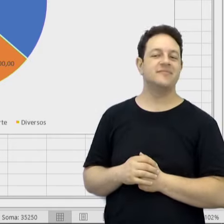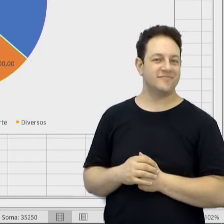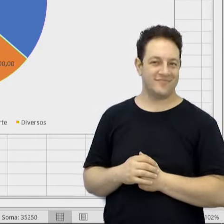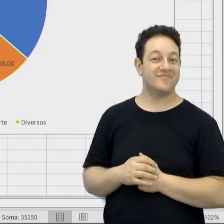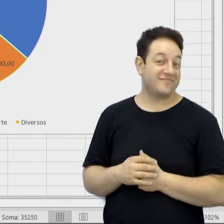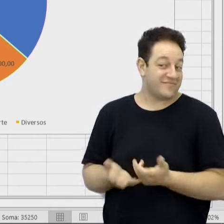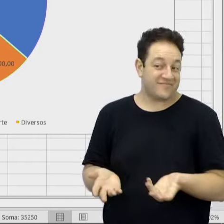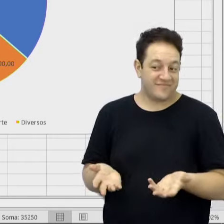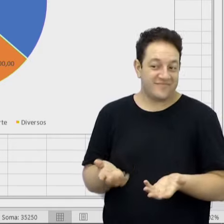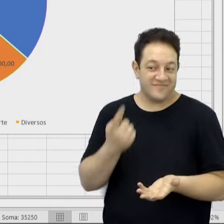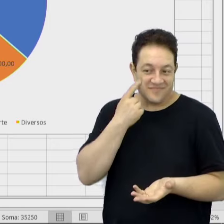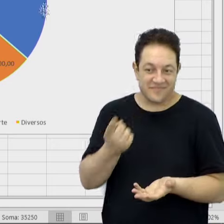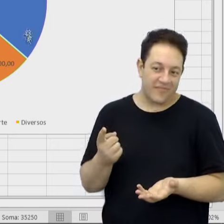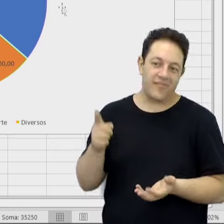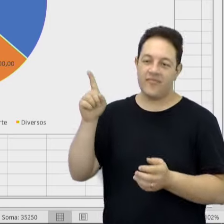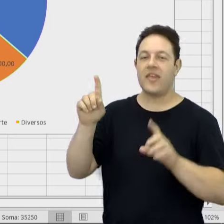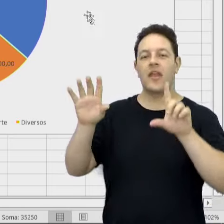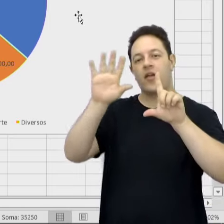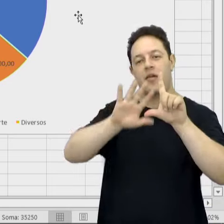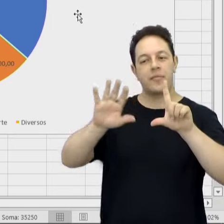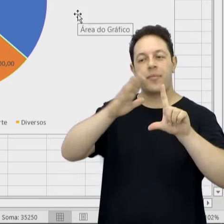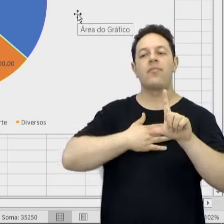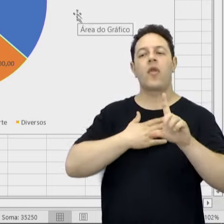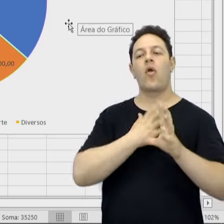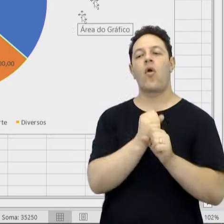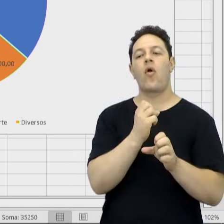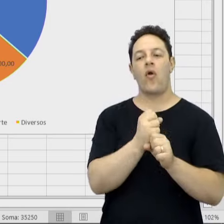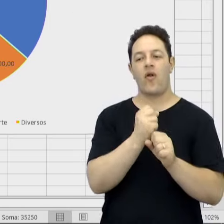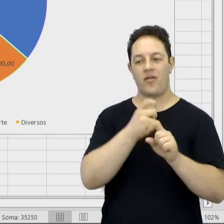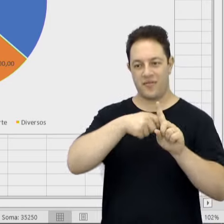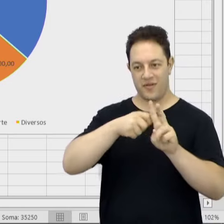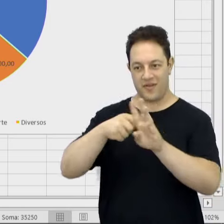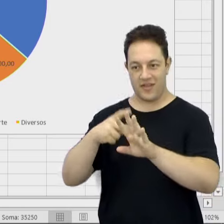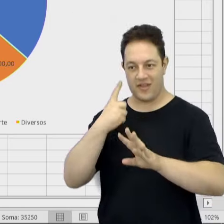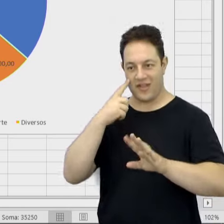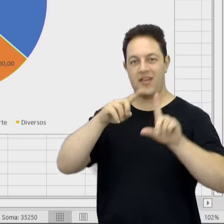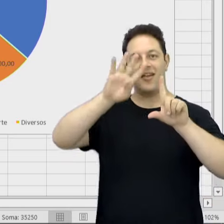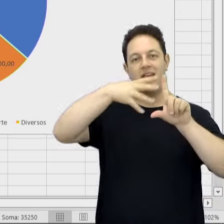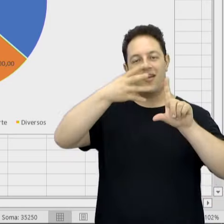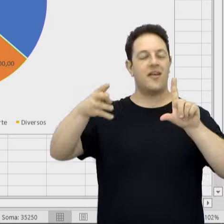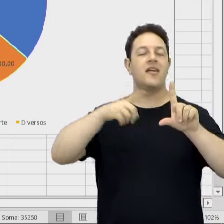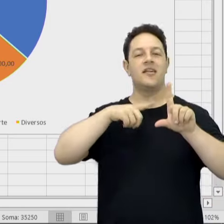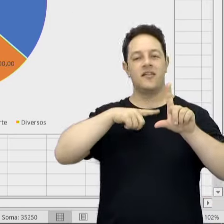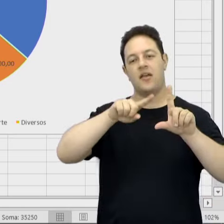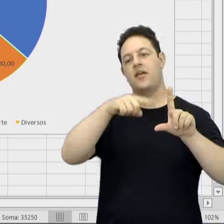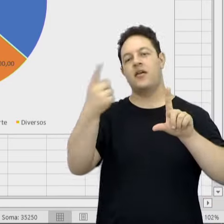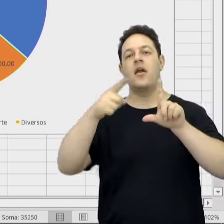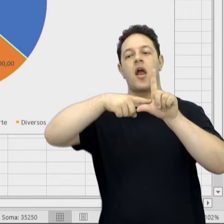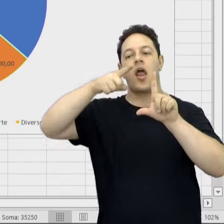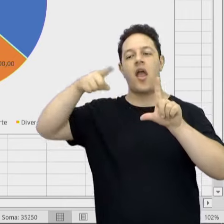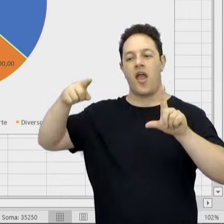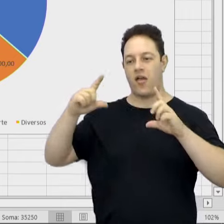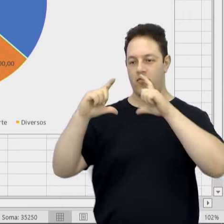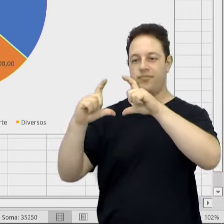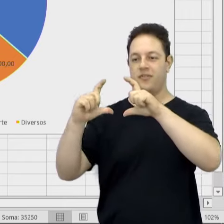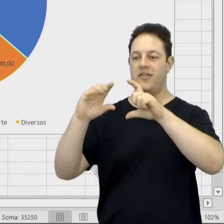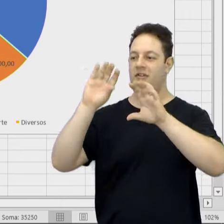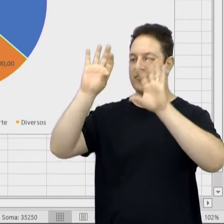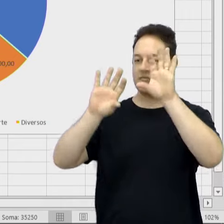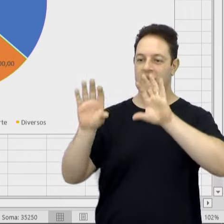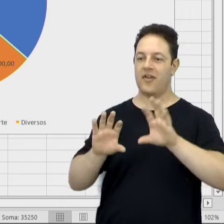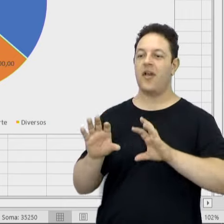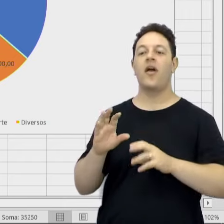Tá aí, então. Projeção do meu orçamento. Tá aí o gráfico. Então, na aula de hoje, a gente vai